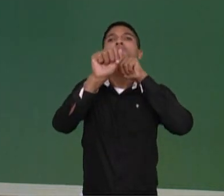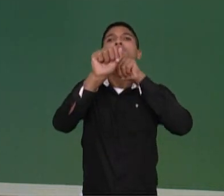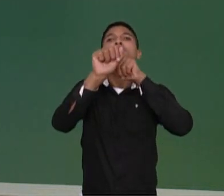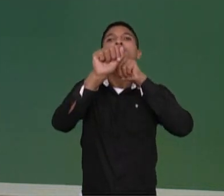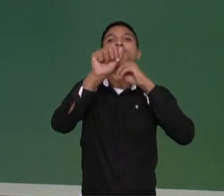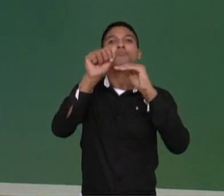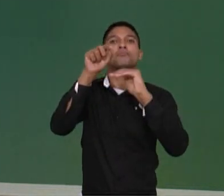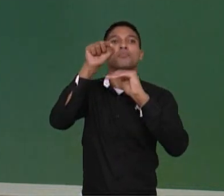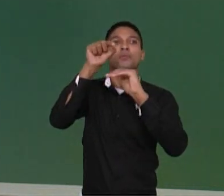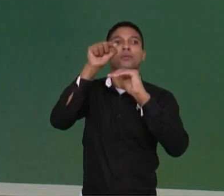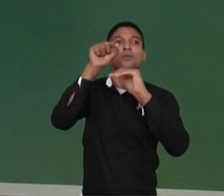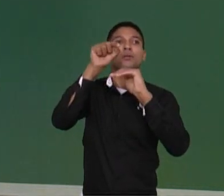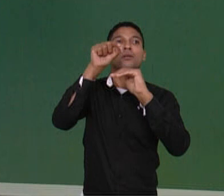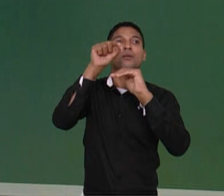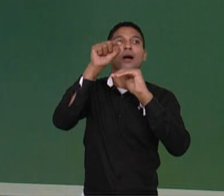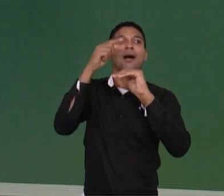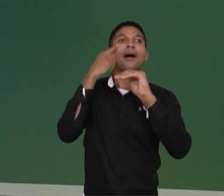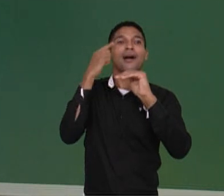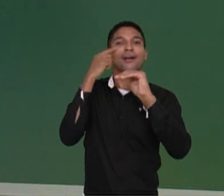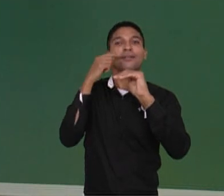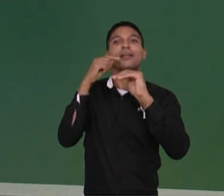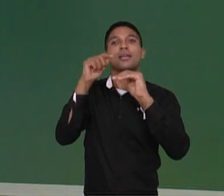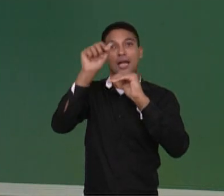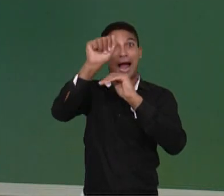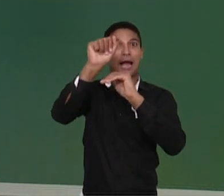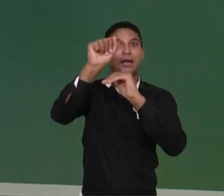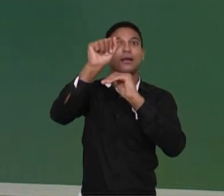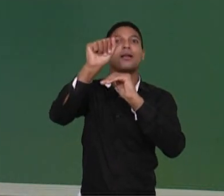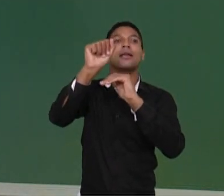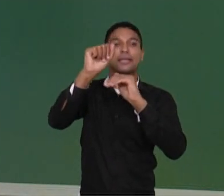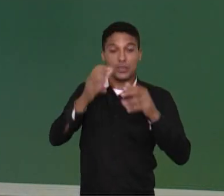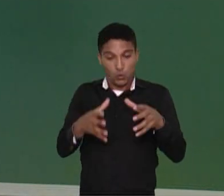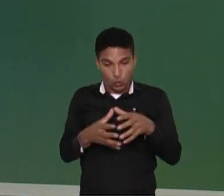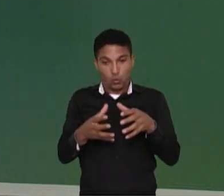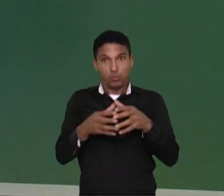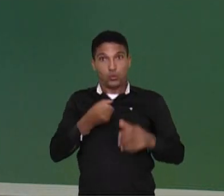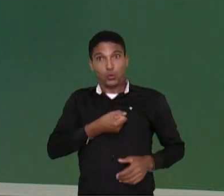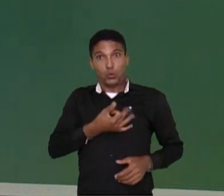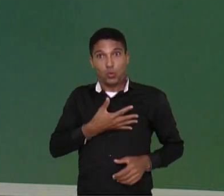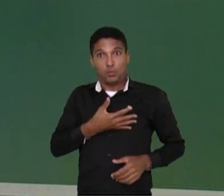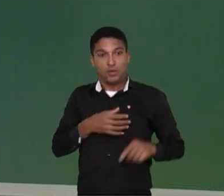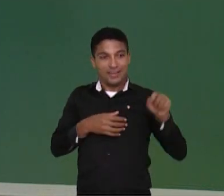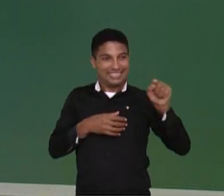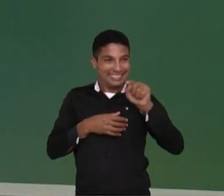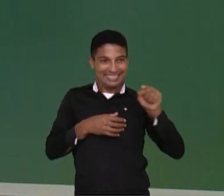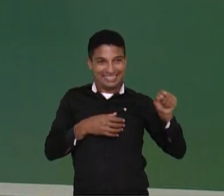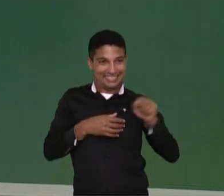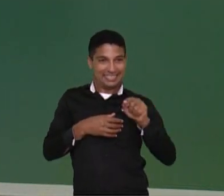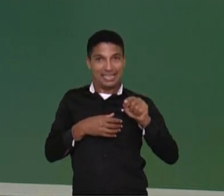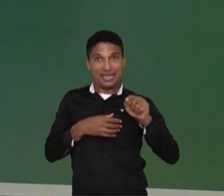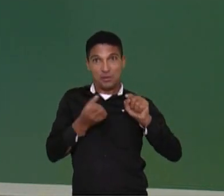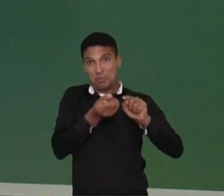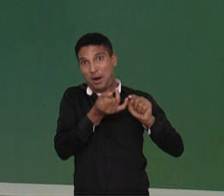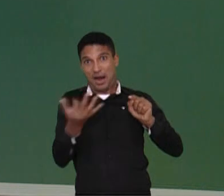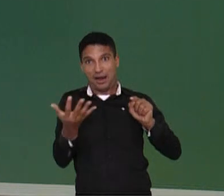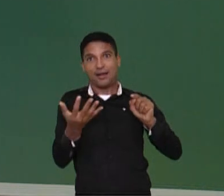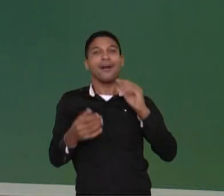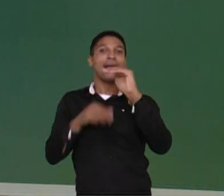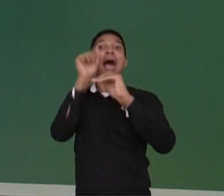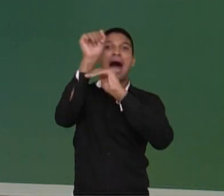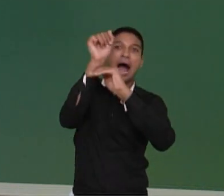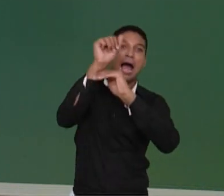que pertence para o conjunto dos inteiros, o Z. E percebe que o B, ele pertence para os